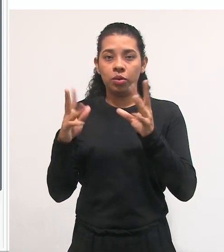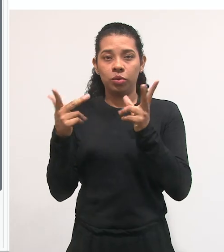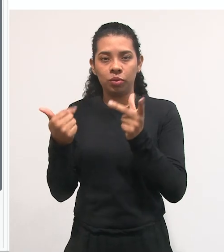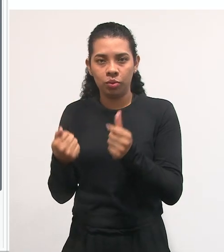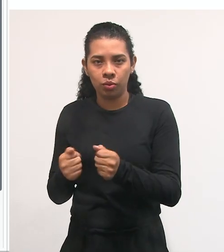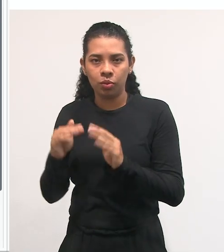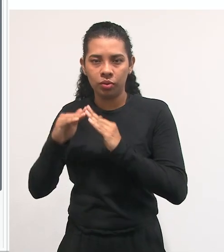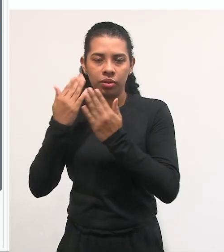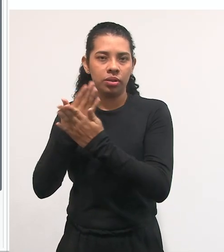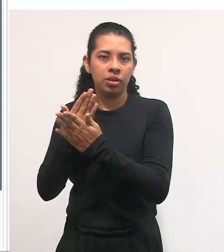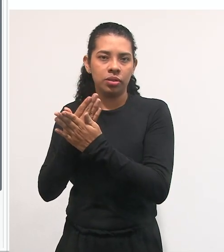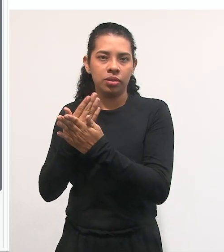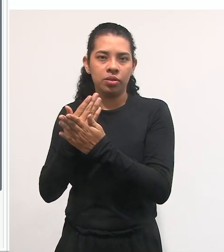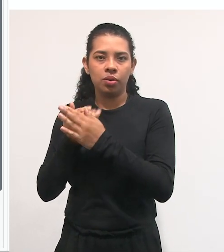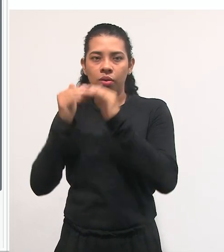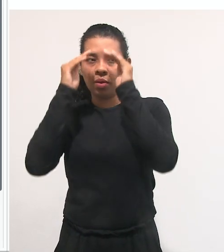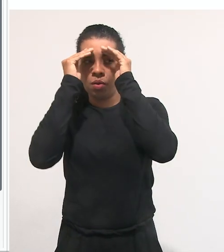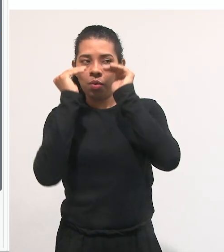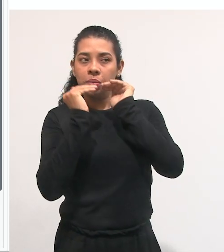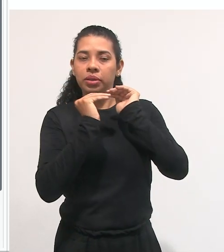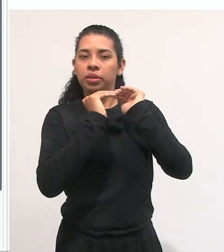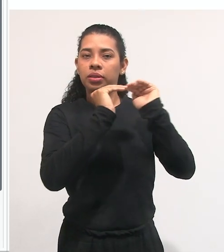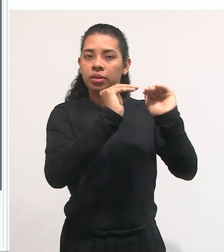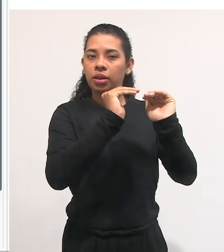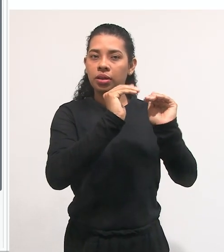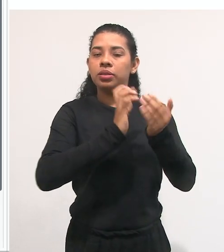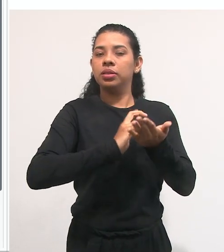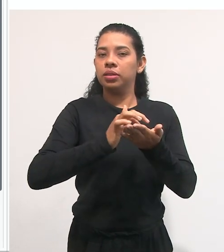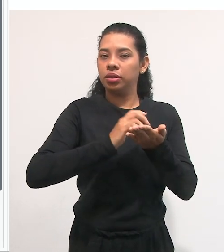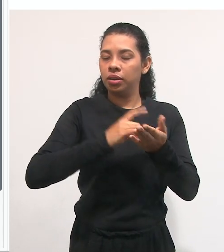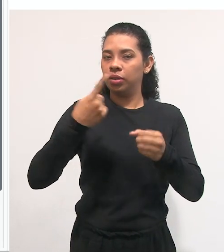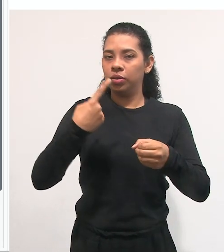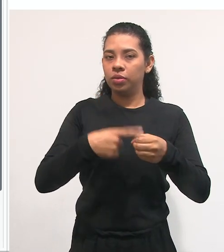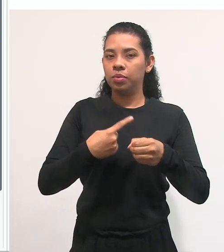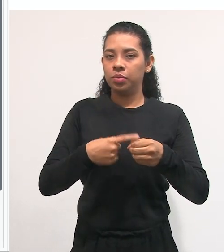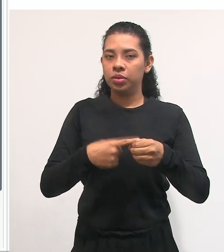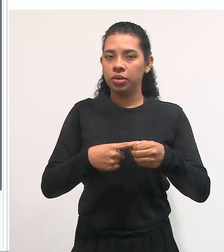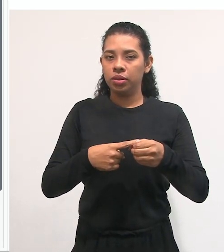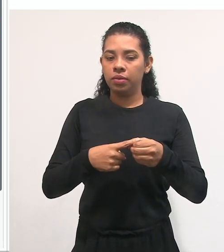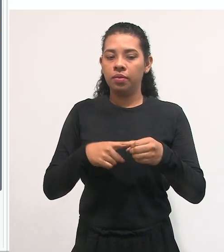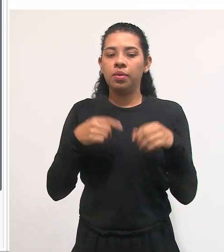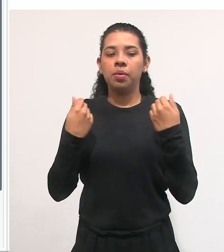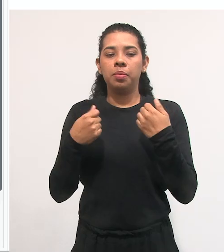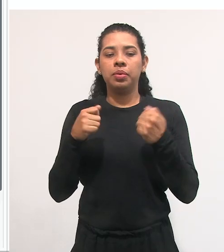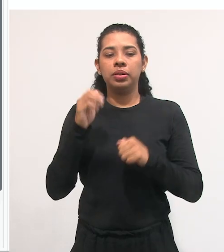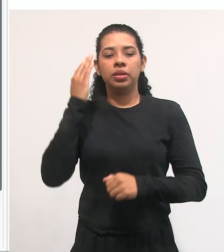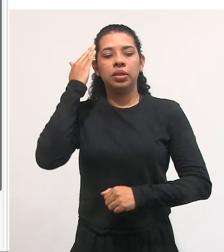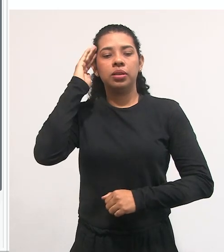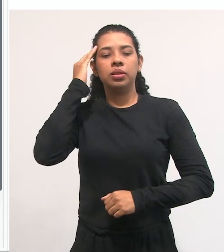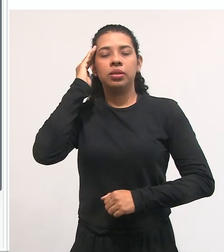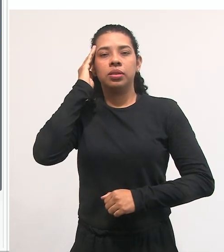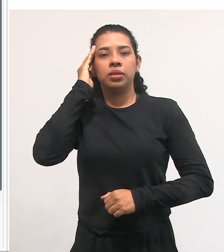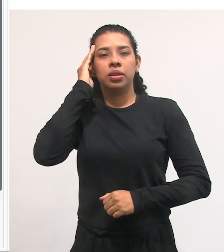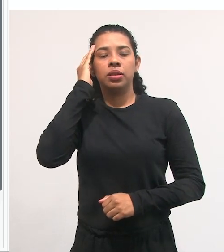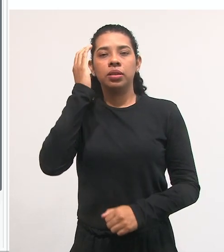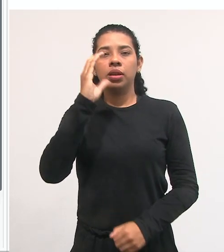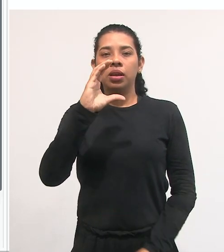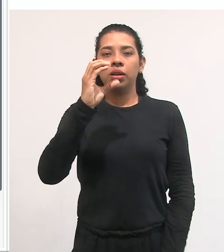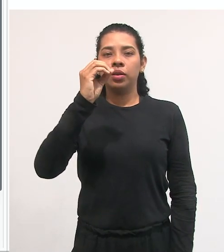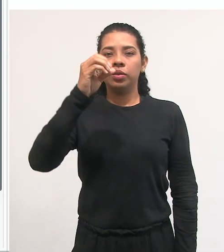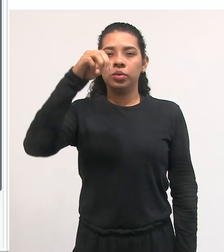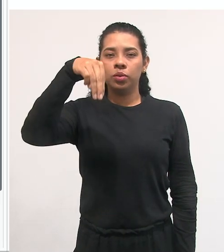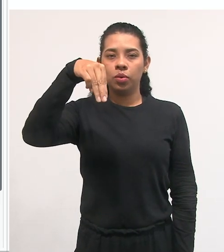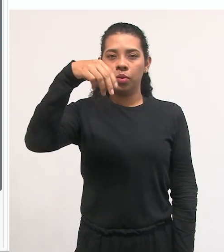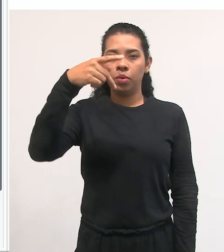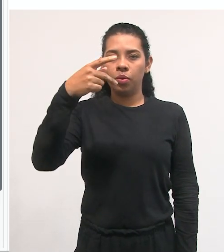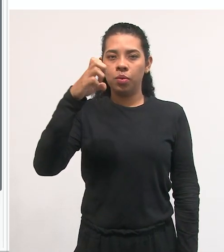previstas pelo município, certo? E aí, dentro das competências, é que se organizam o